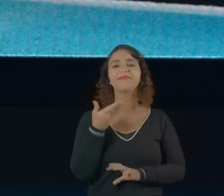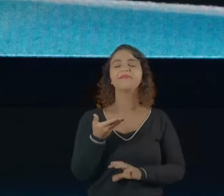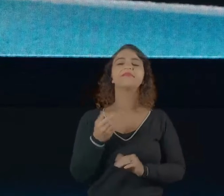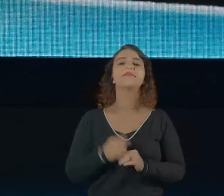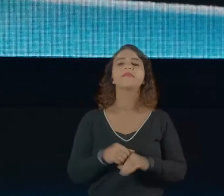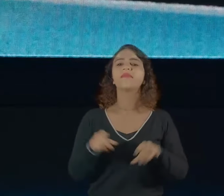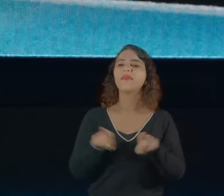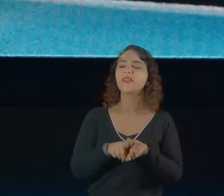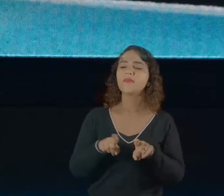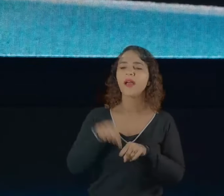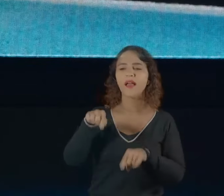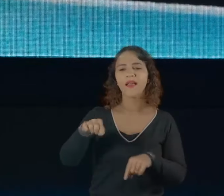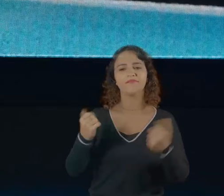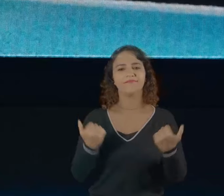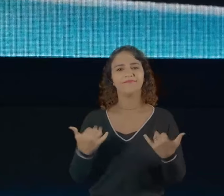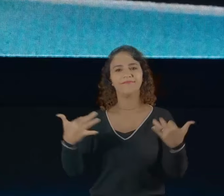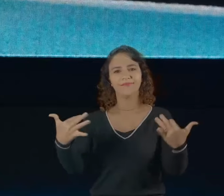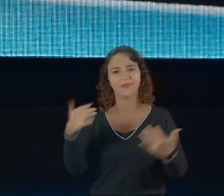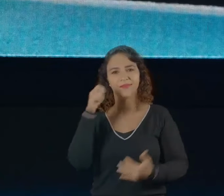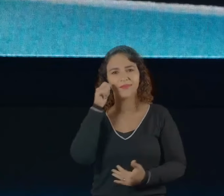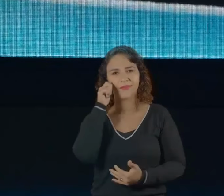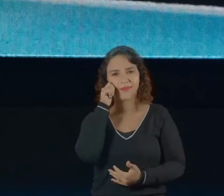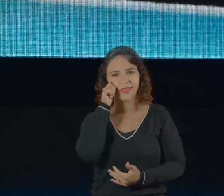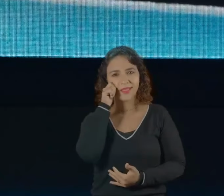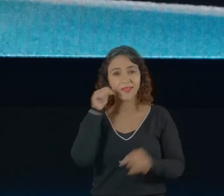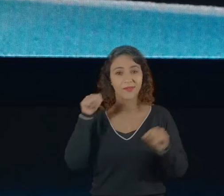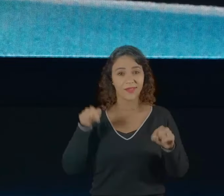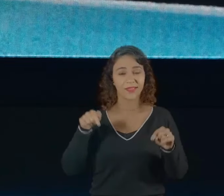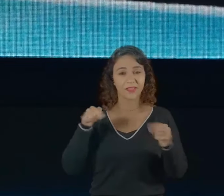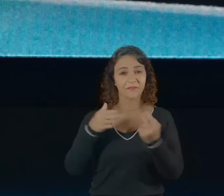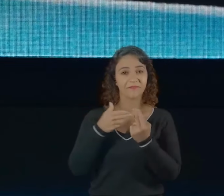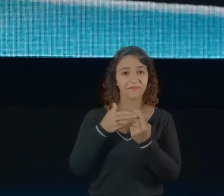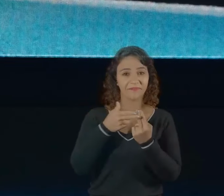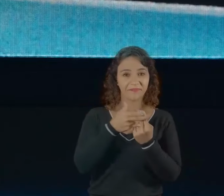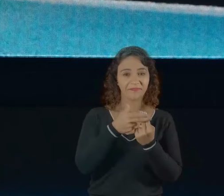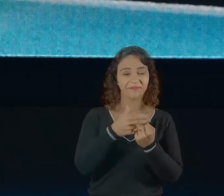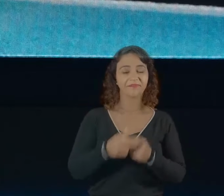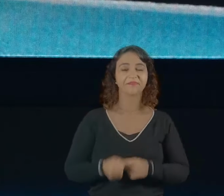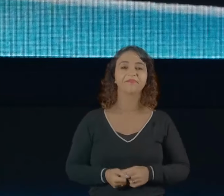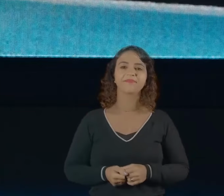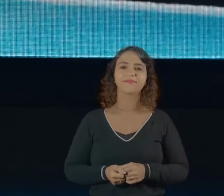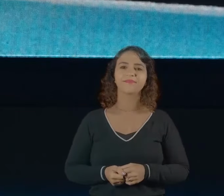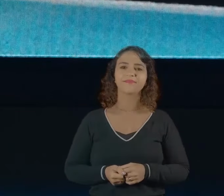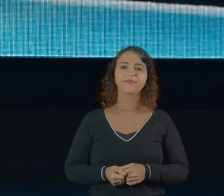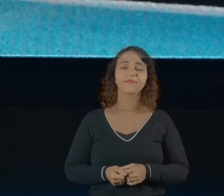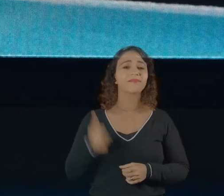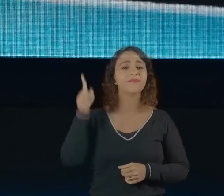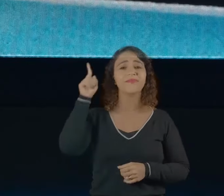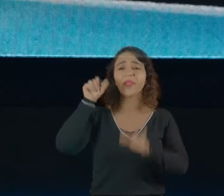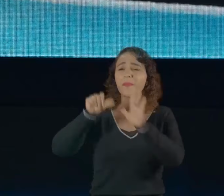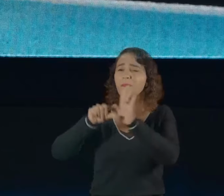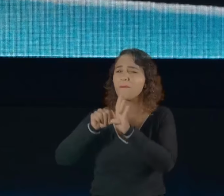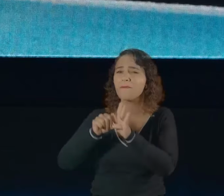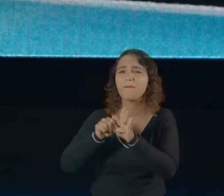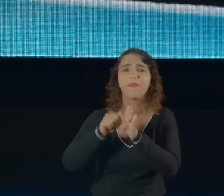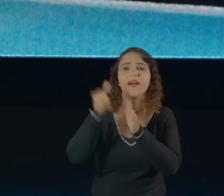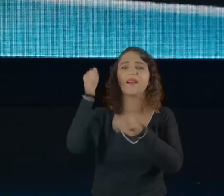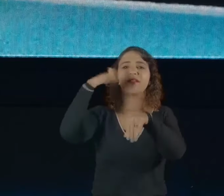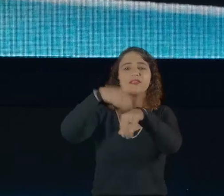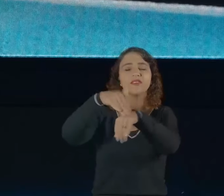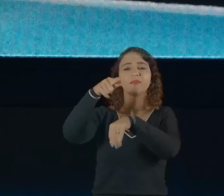e você que está me vendo aqui também, nesta igreja, o primeiro chamado é: vinde a mim,